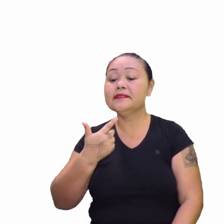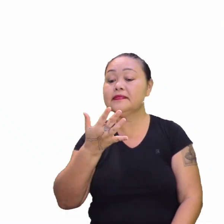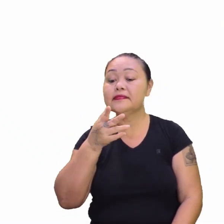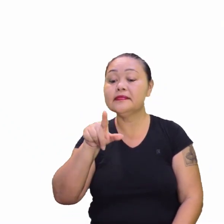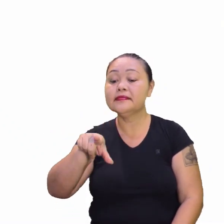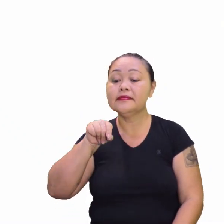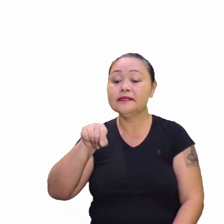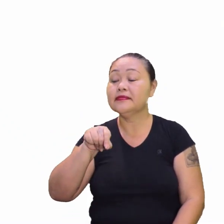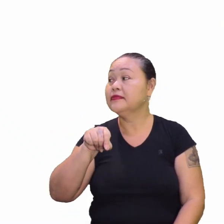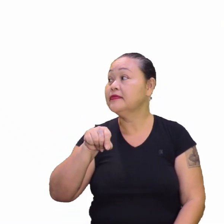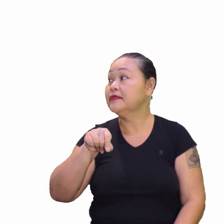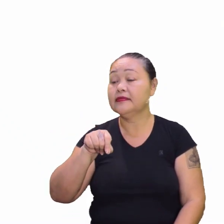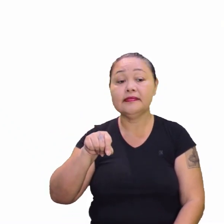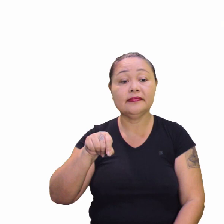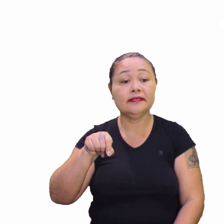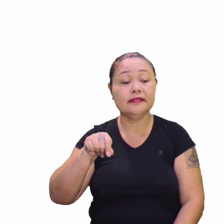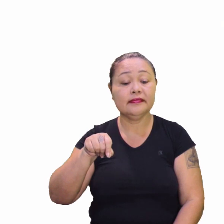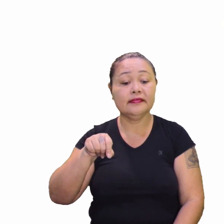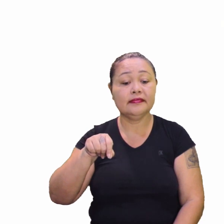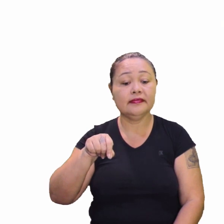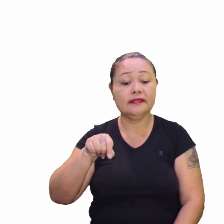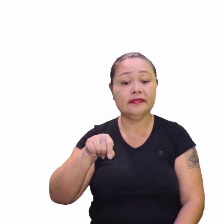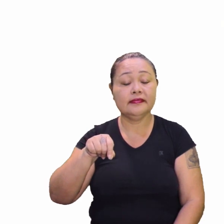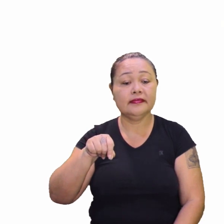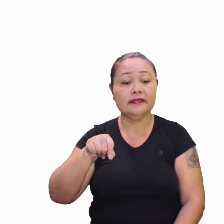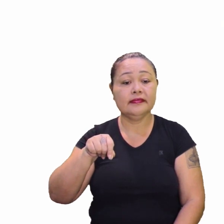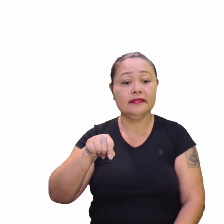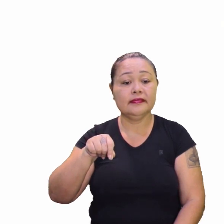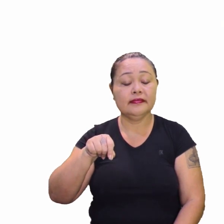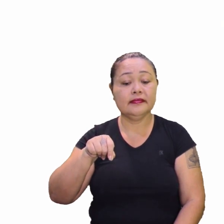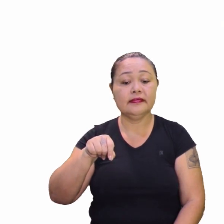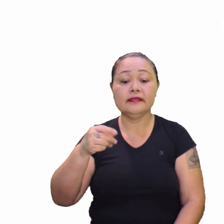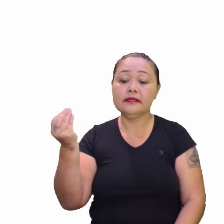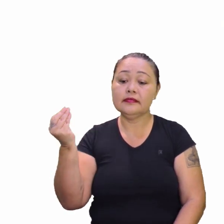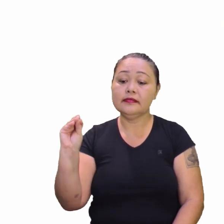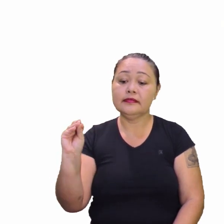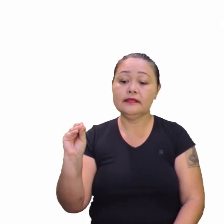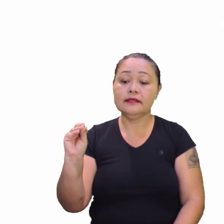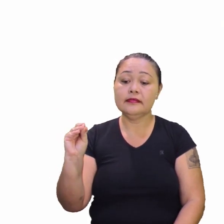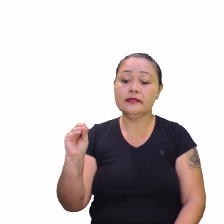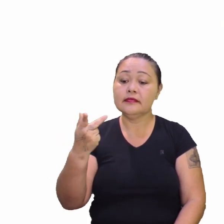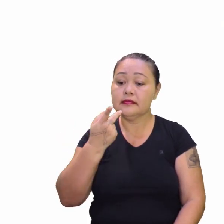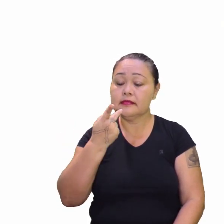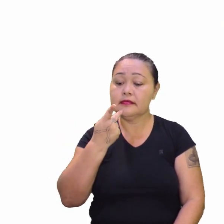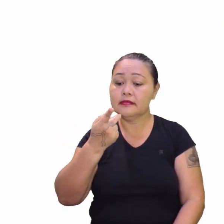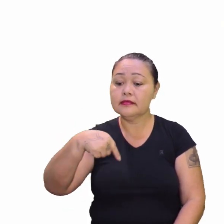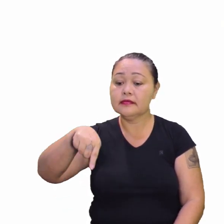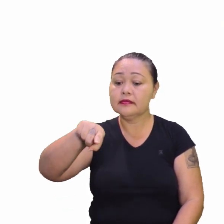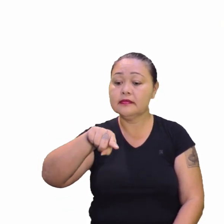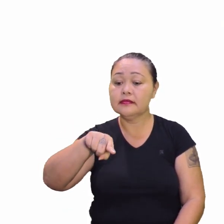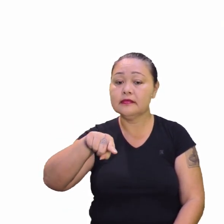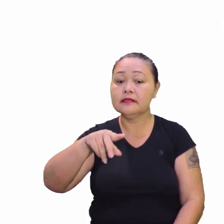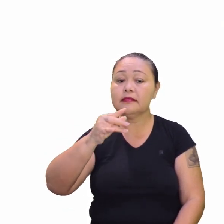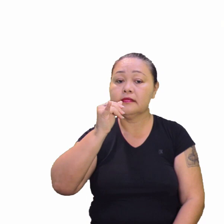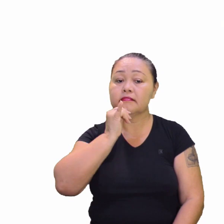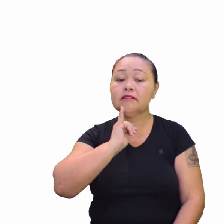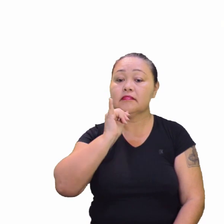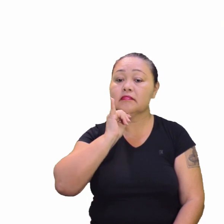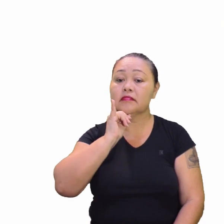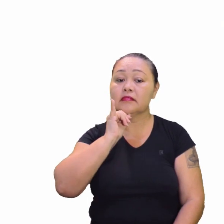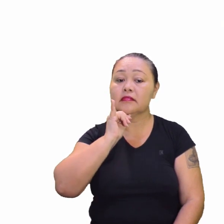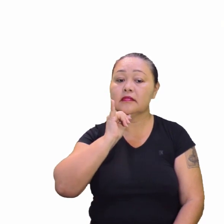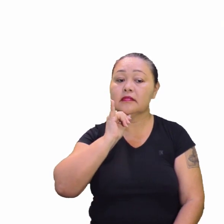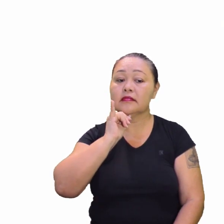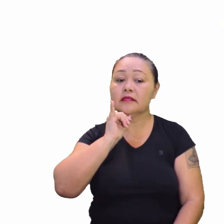você marcou aí? Hein, Rogério, a gente pode colocar ali já e dizer para o aluno, por exemplo, ó,